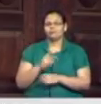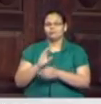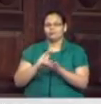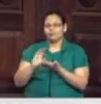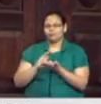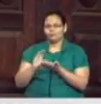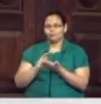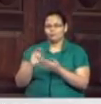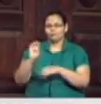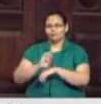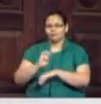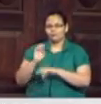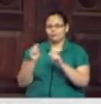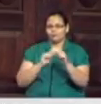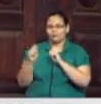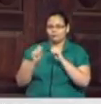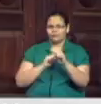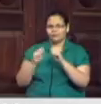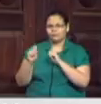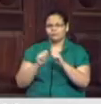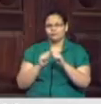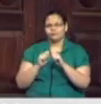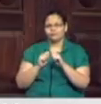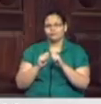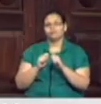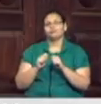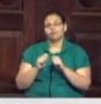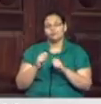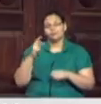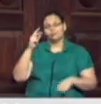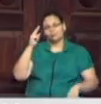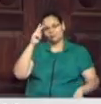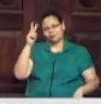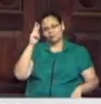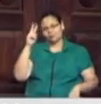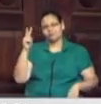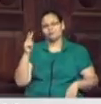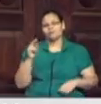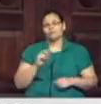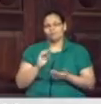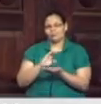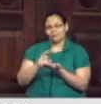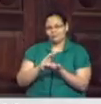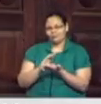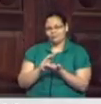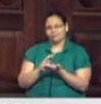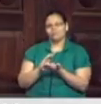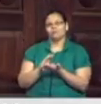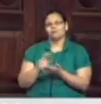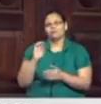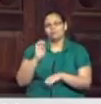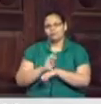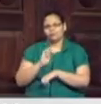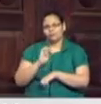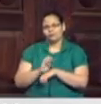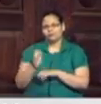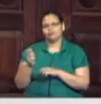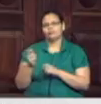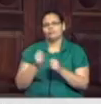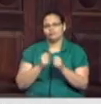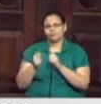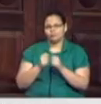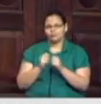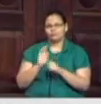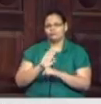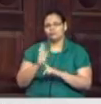Economia Solidária. Eu quero aqui lembrar que o Conselho Estadual de Economia Solidária foi criado por lei em novembro de 2008, a Lei